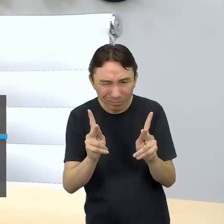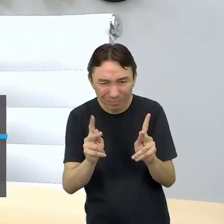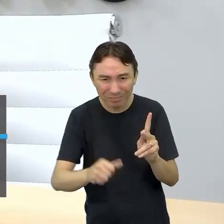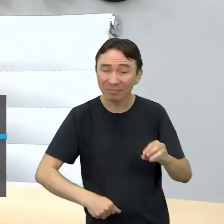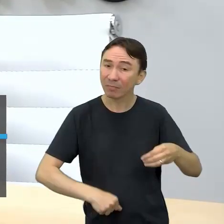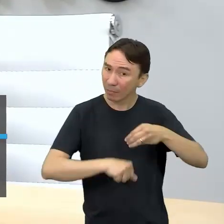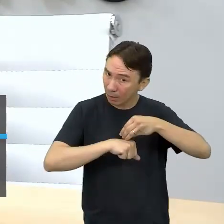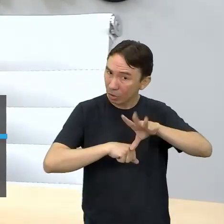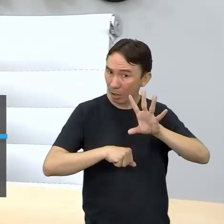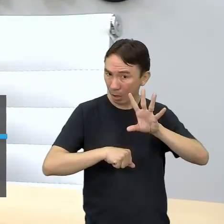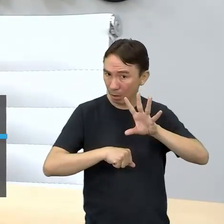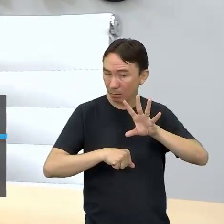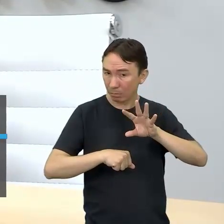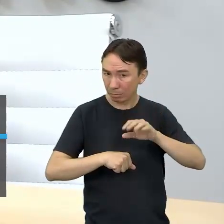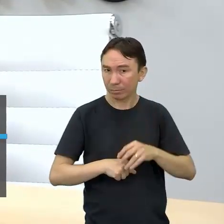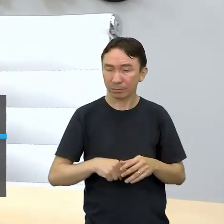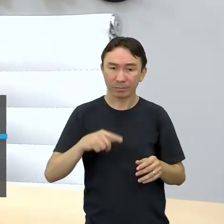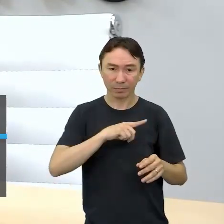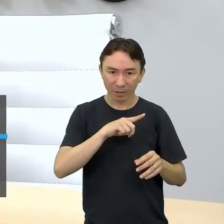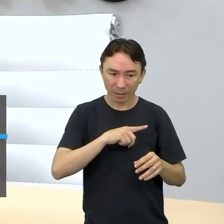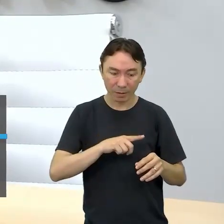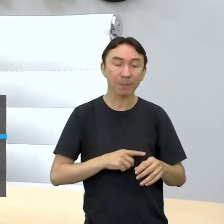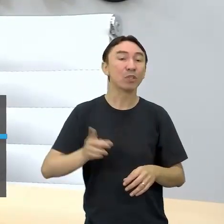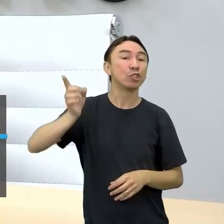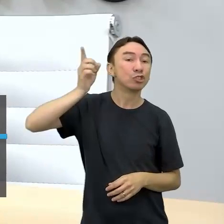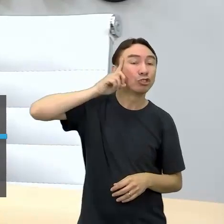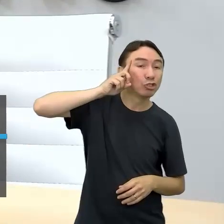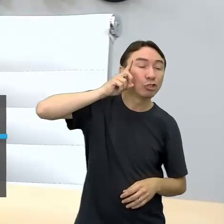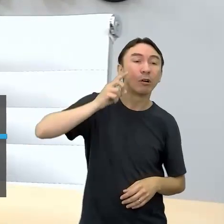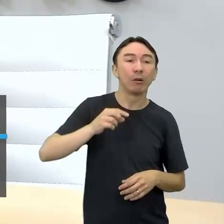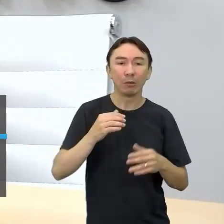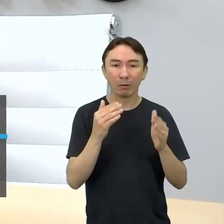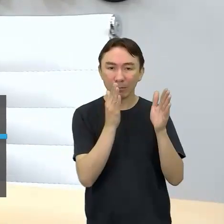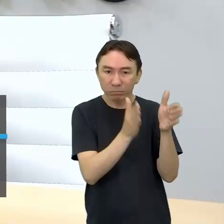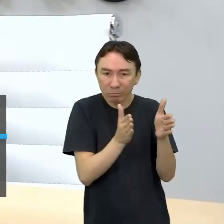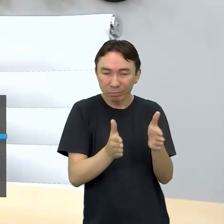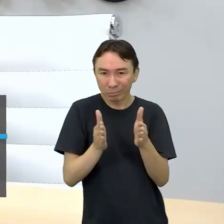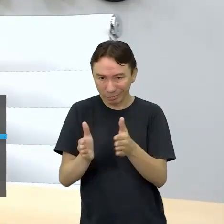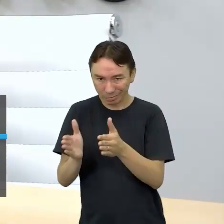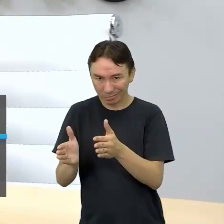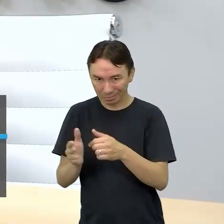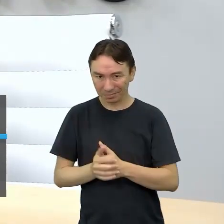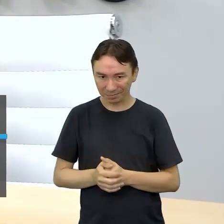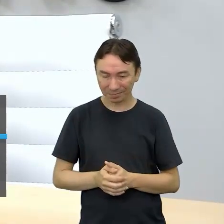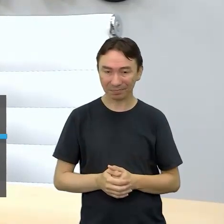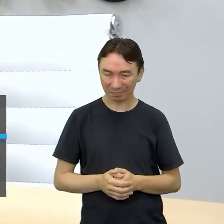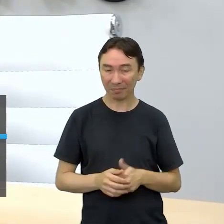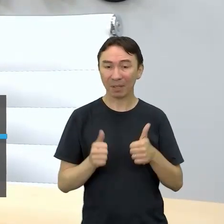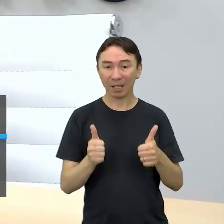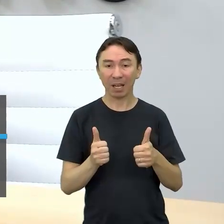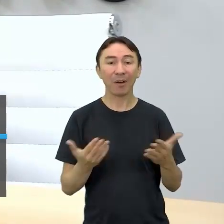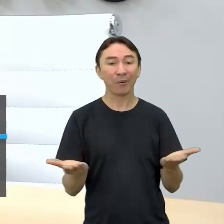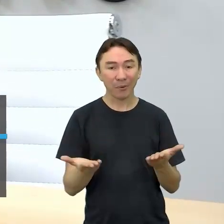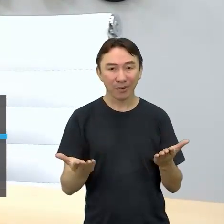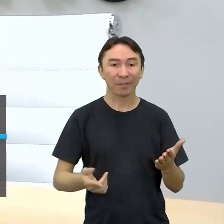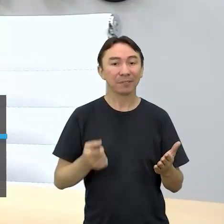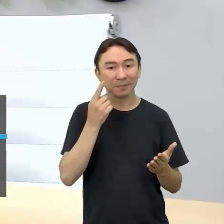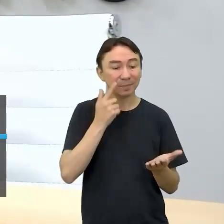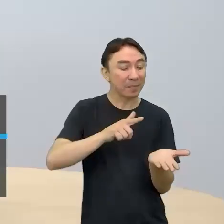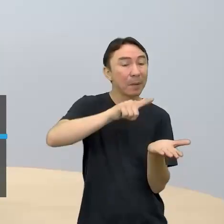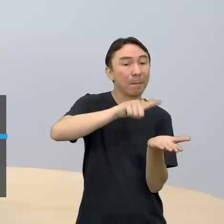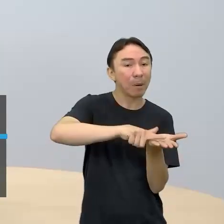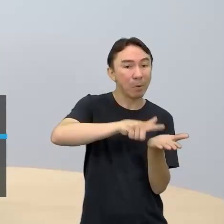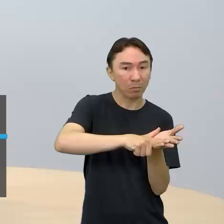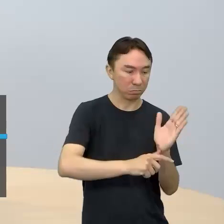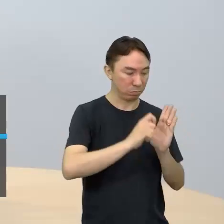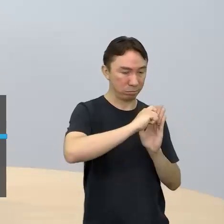do cronograma, né, as datas específicas. E agora a gente vai falar um pouquinho aí do registro do diário de bordo, certo, Lê?